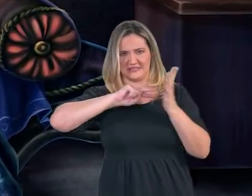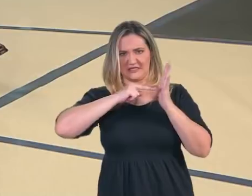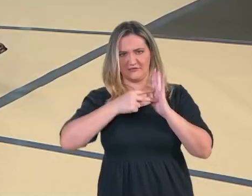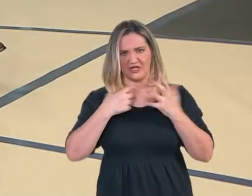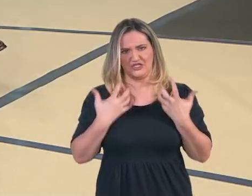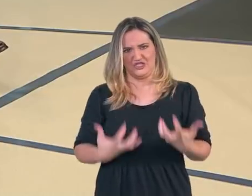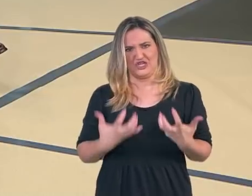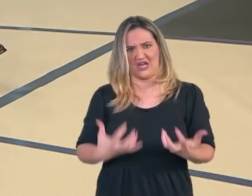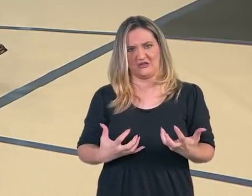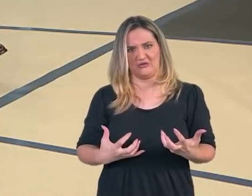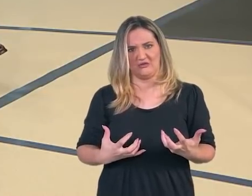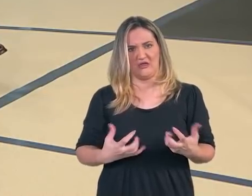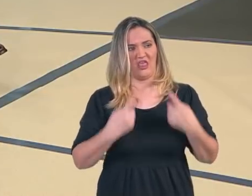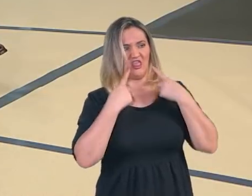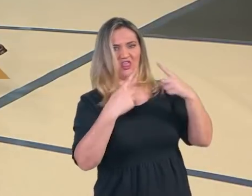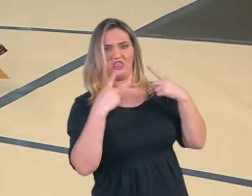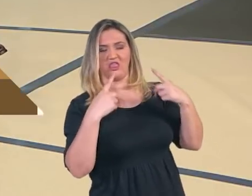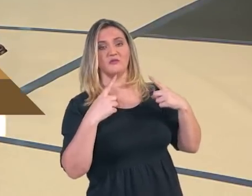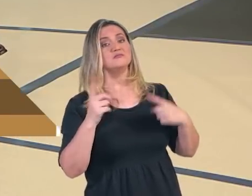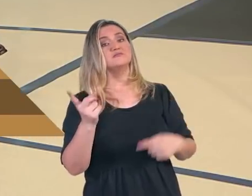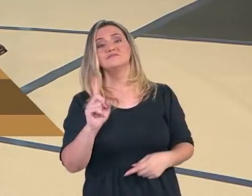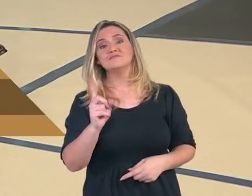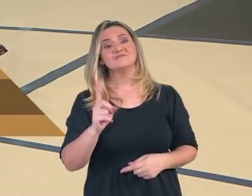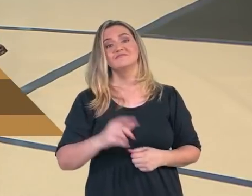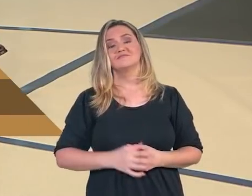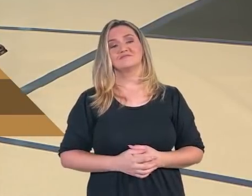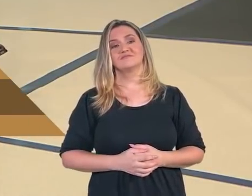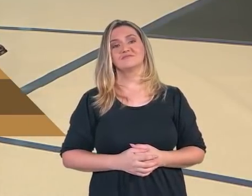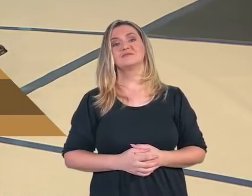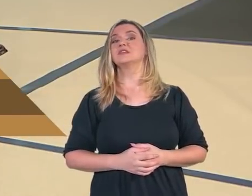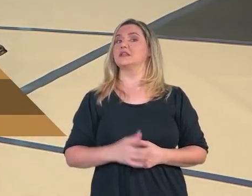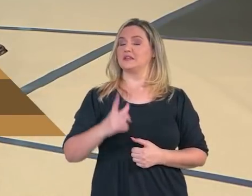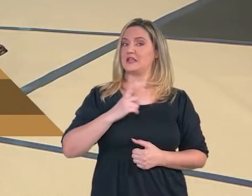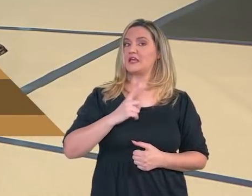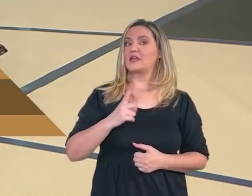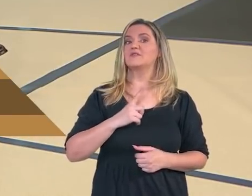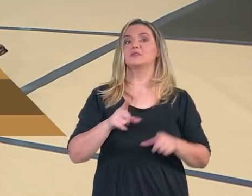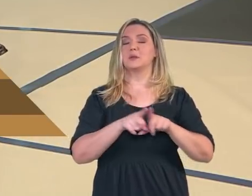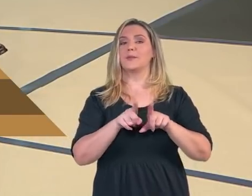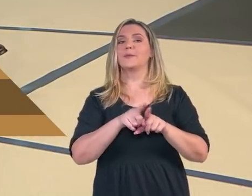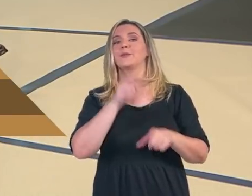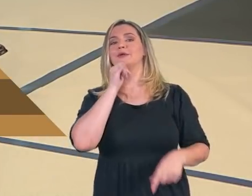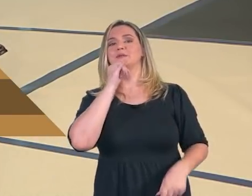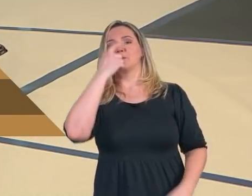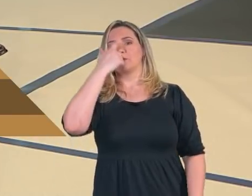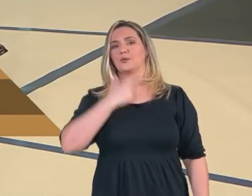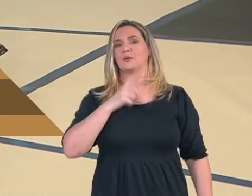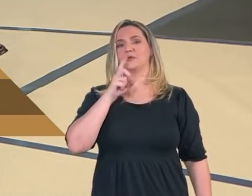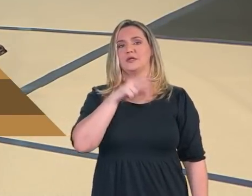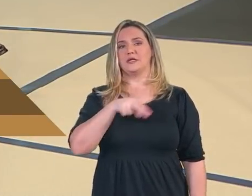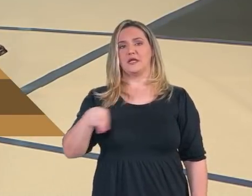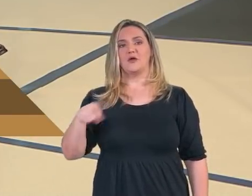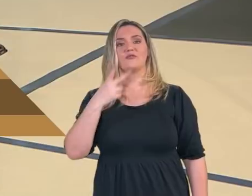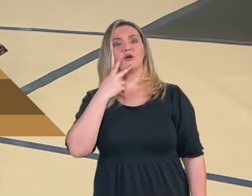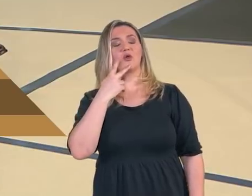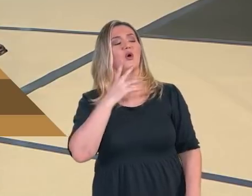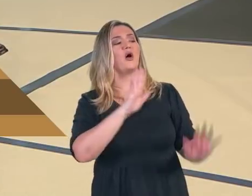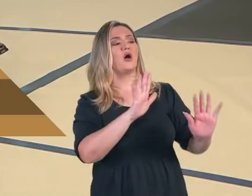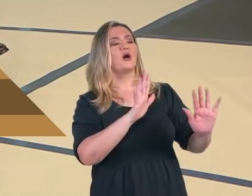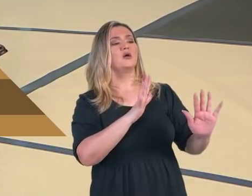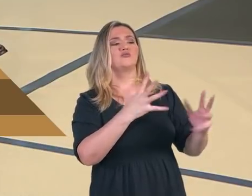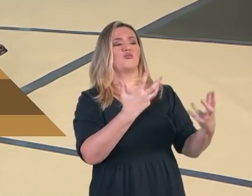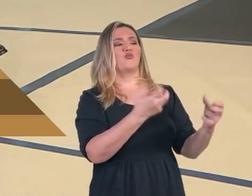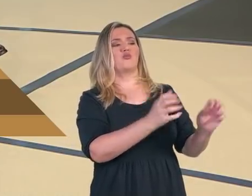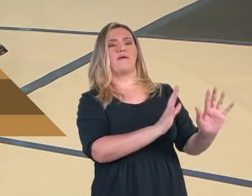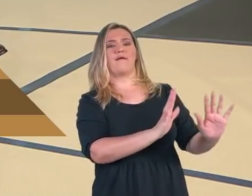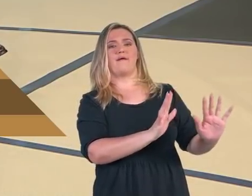contrário. Embora a oposição também tenha sido uma realidade na vida de Daniel, e a oposição é uma realidade na vida